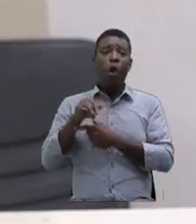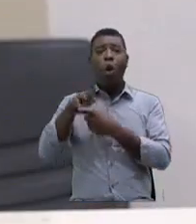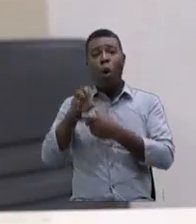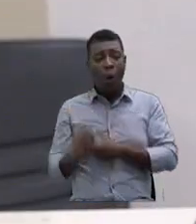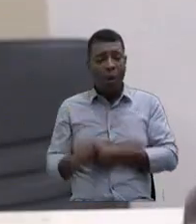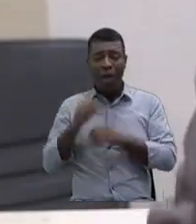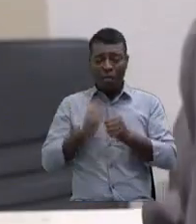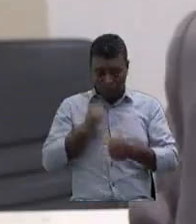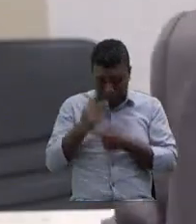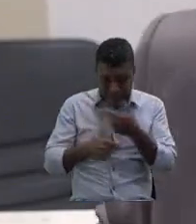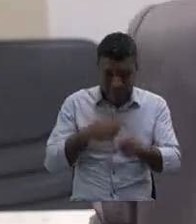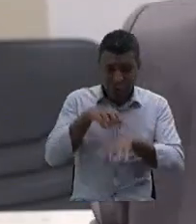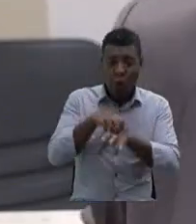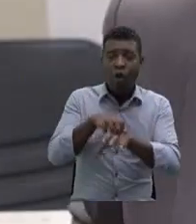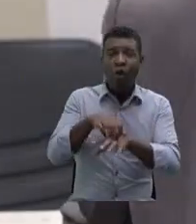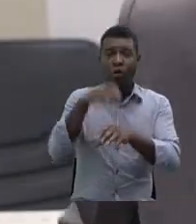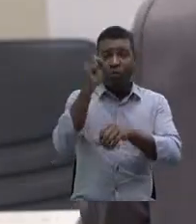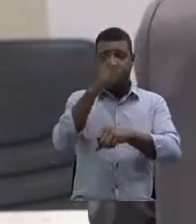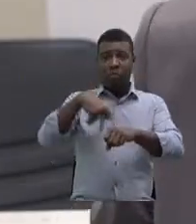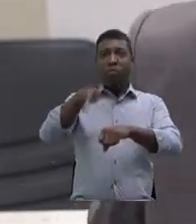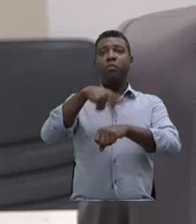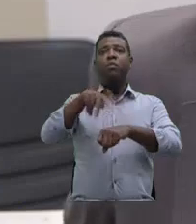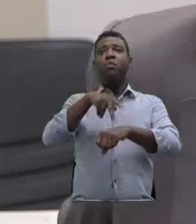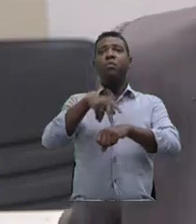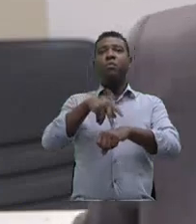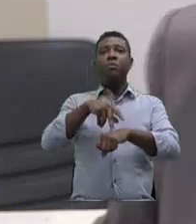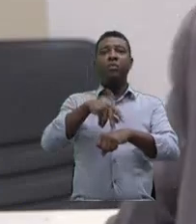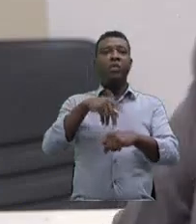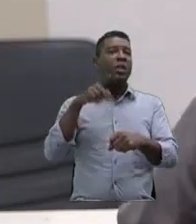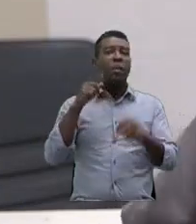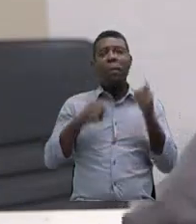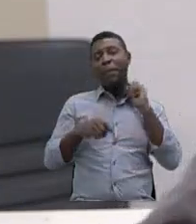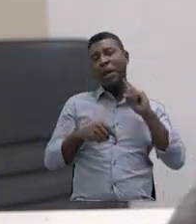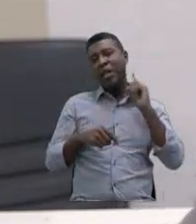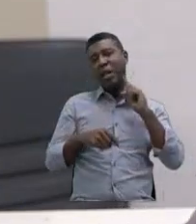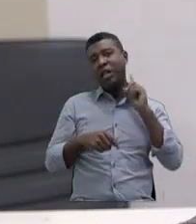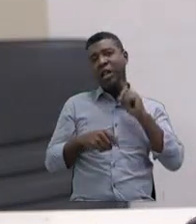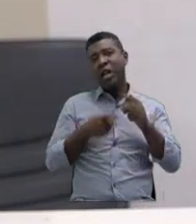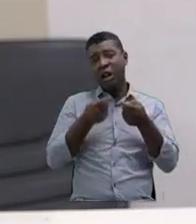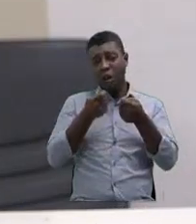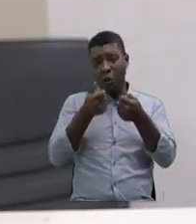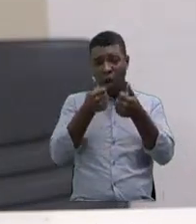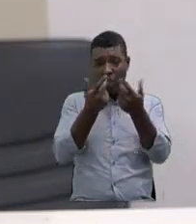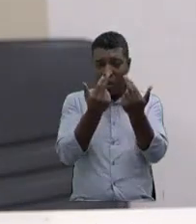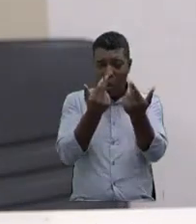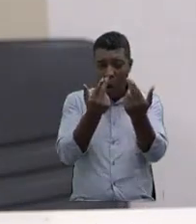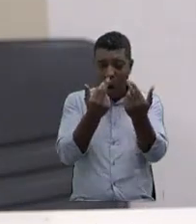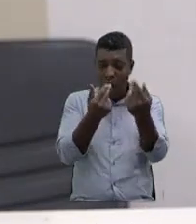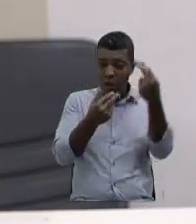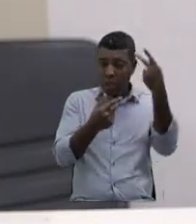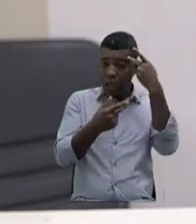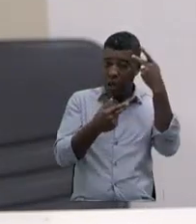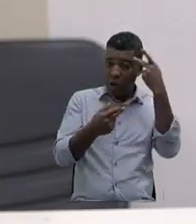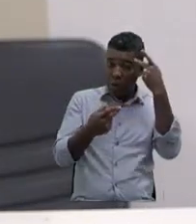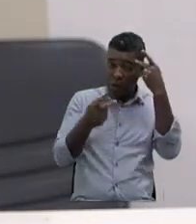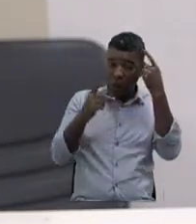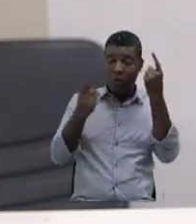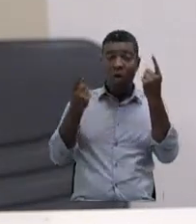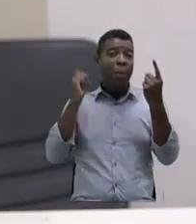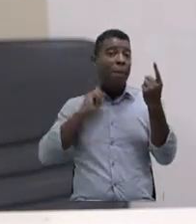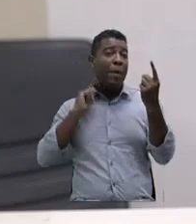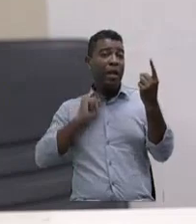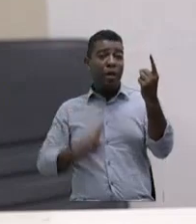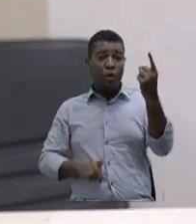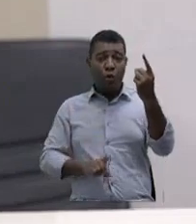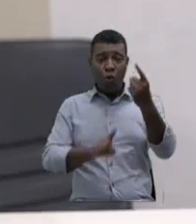do país. Minas Gerais é o segundo destino, já quase esbarrando com São Paulo, primeiro destino, passando os outros estados todos.